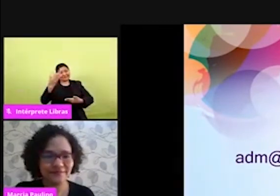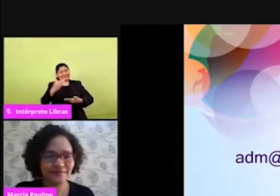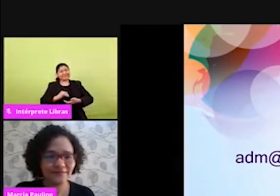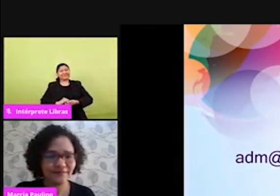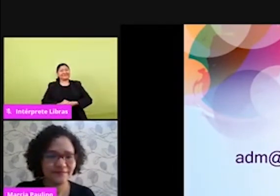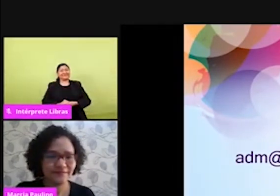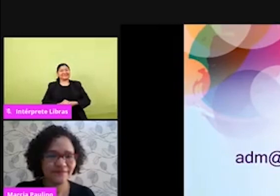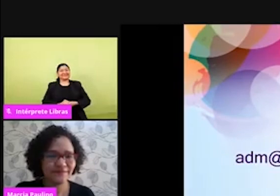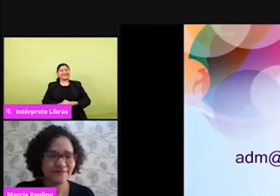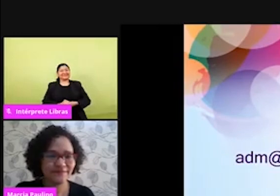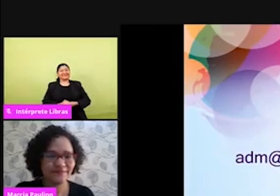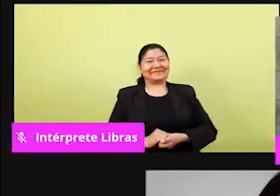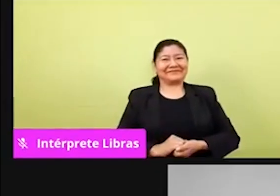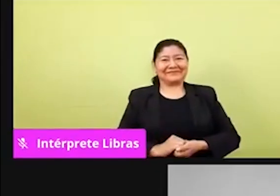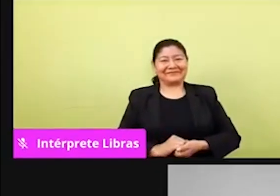Bom,